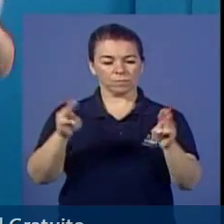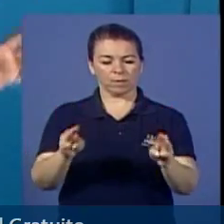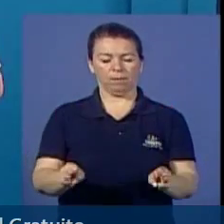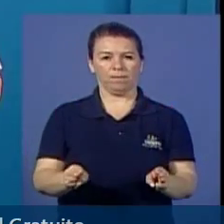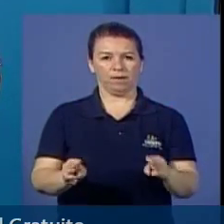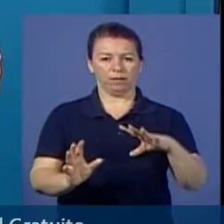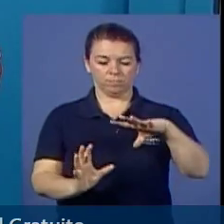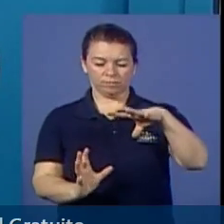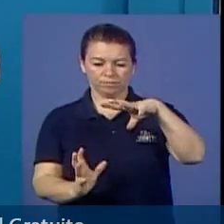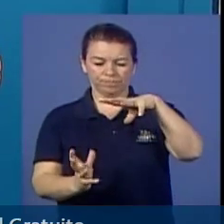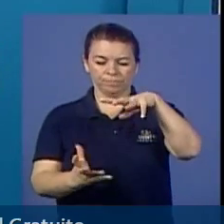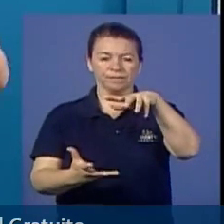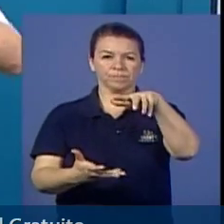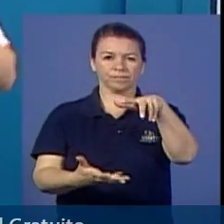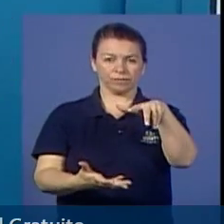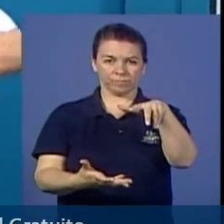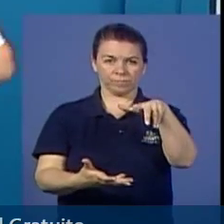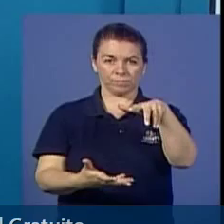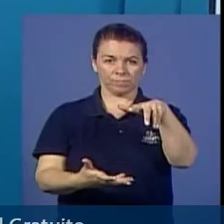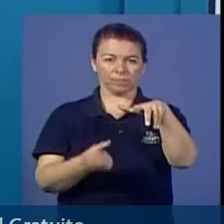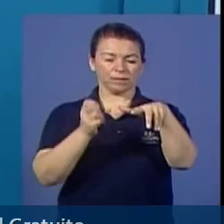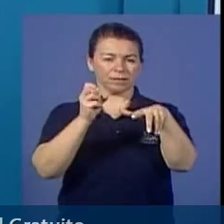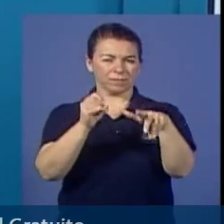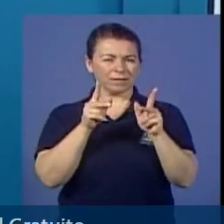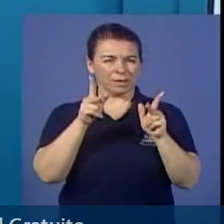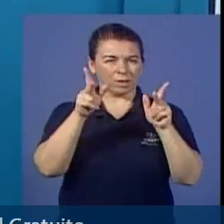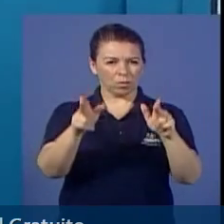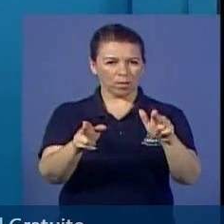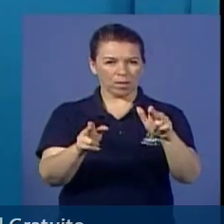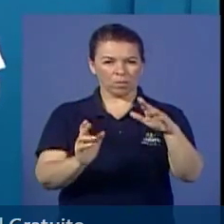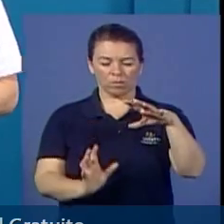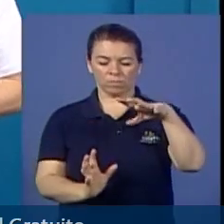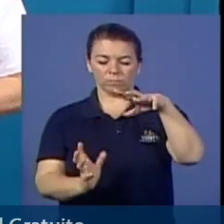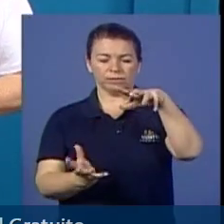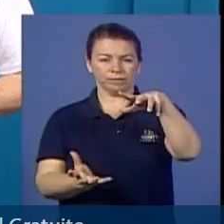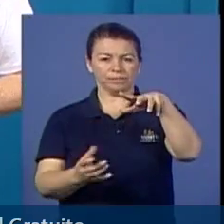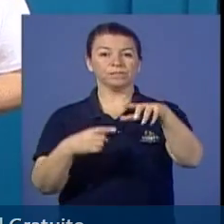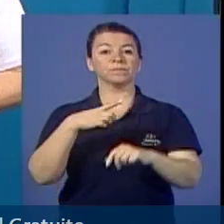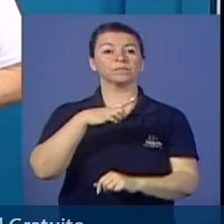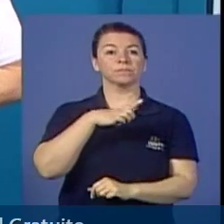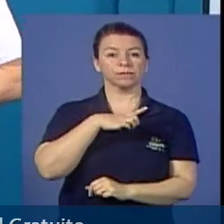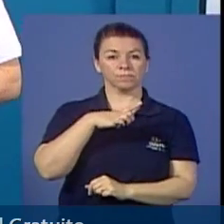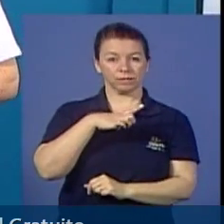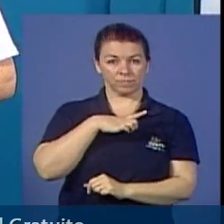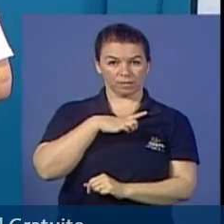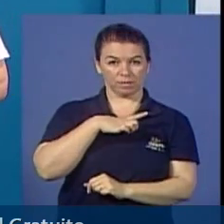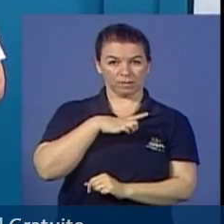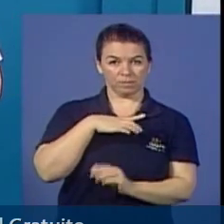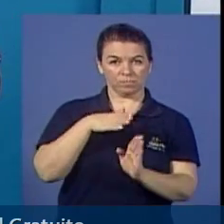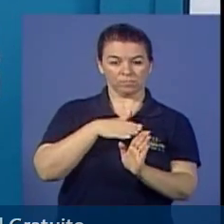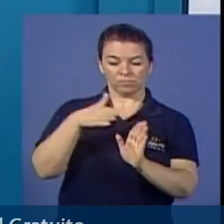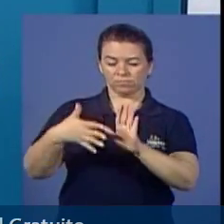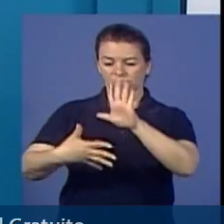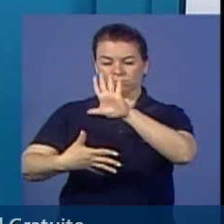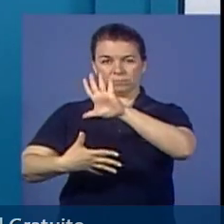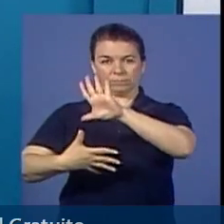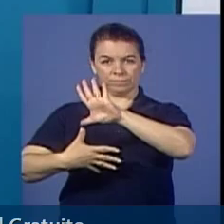Deixa eu ver se o seu mapa-mundo está igual ao meu. Vamos lá? Você tem, de um lado, a América.